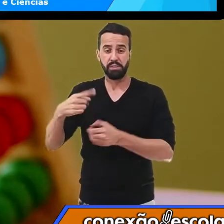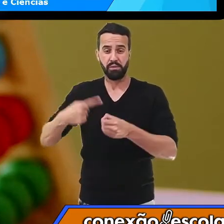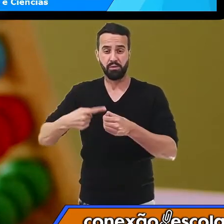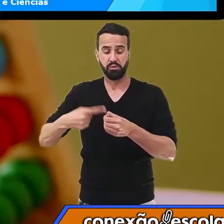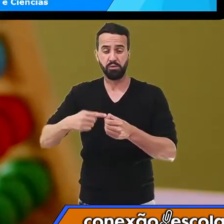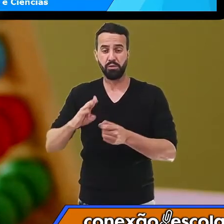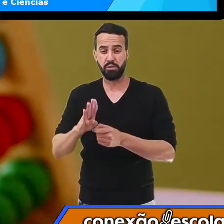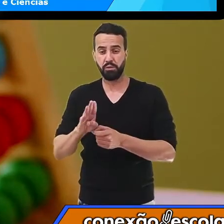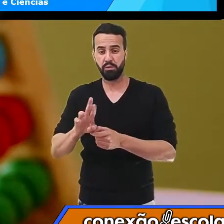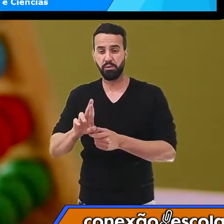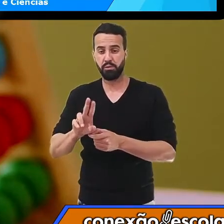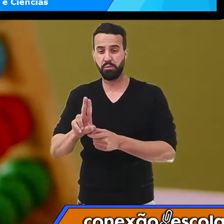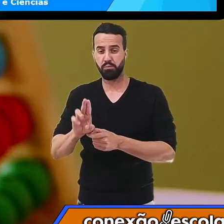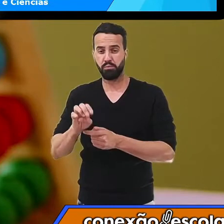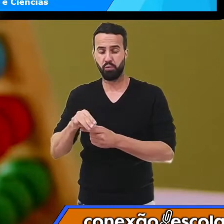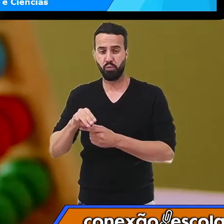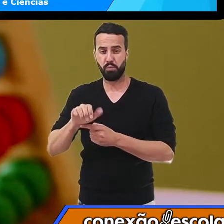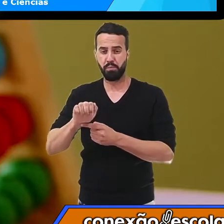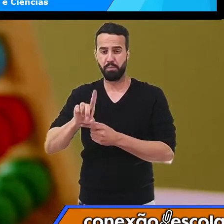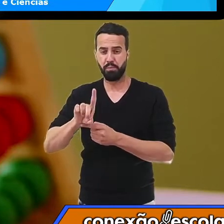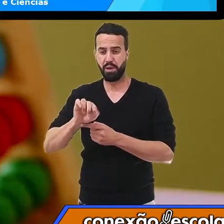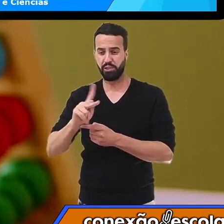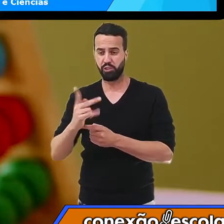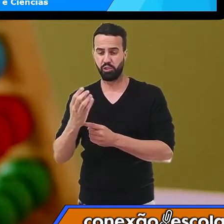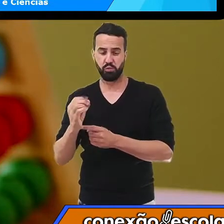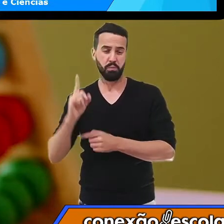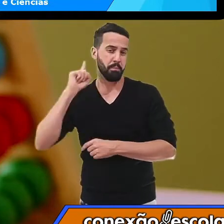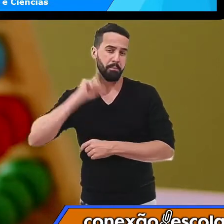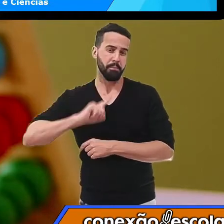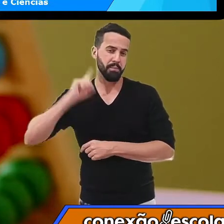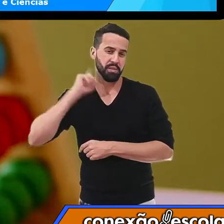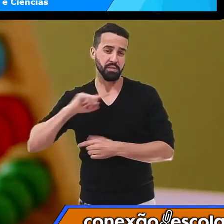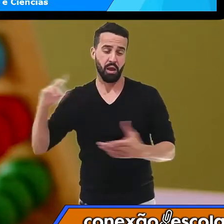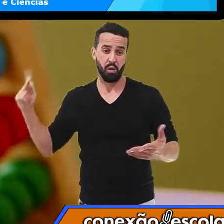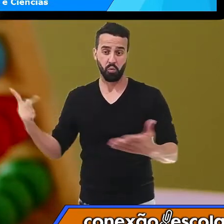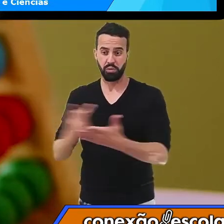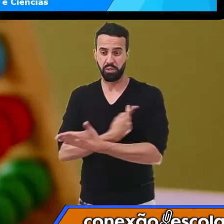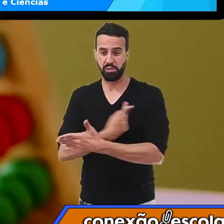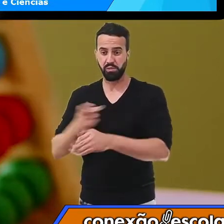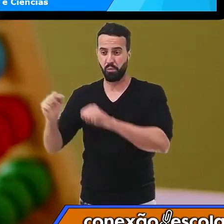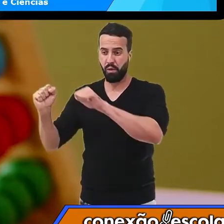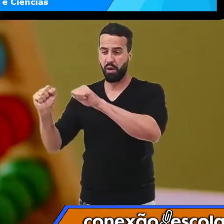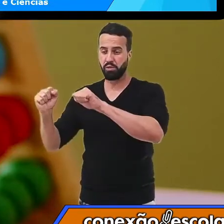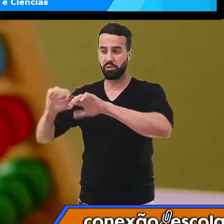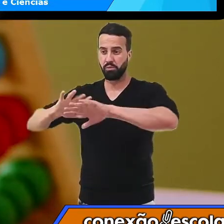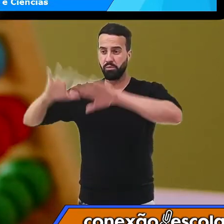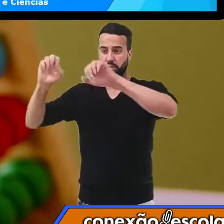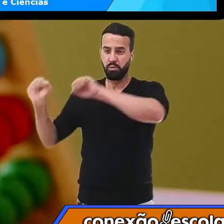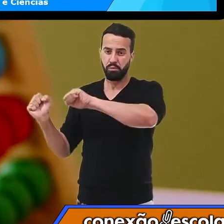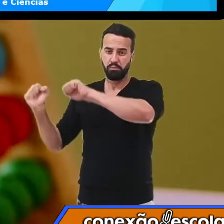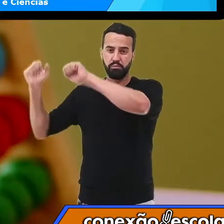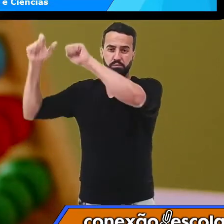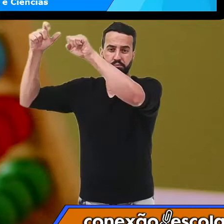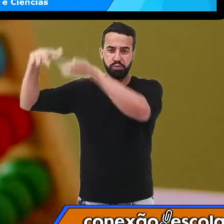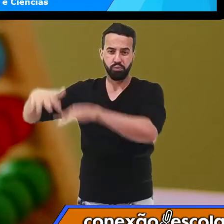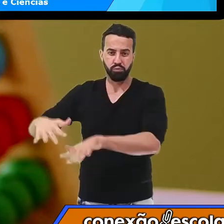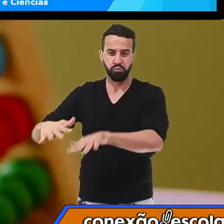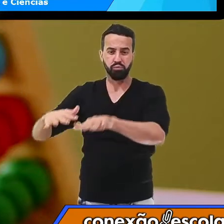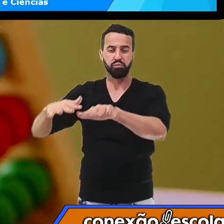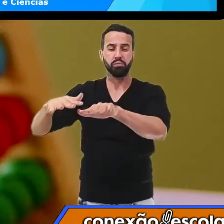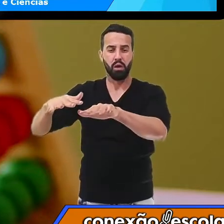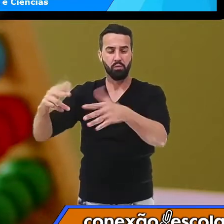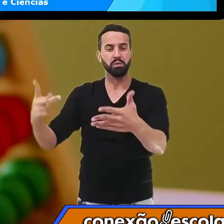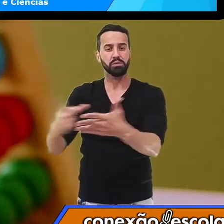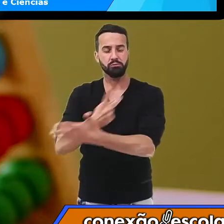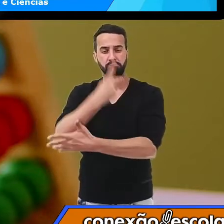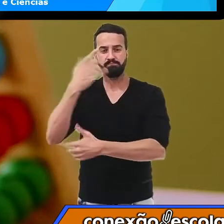em Brumadinho, no caso da mineradora, que foi a barragem foi rompida e todos nós vimos a tragédia, que foi